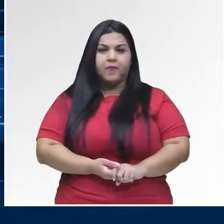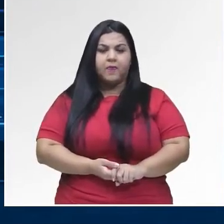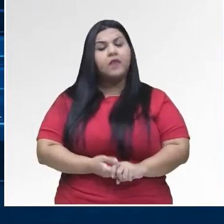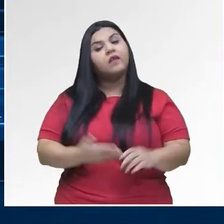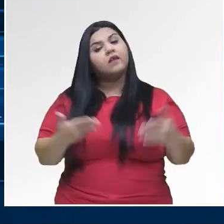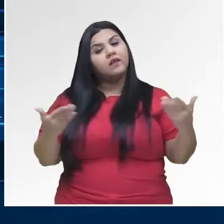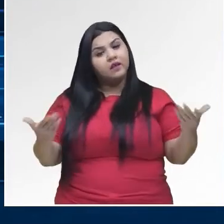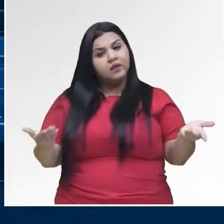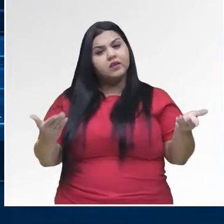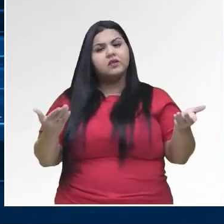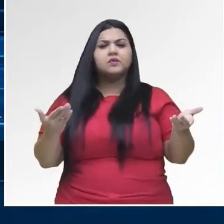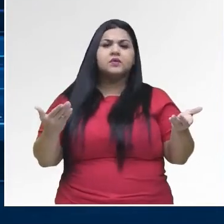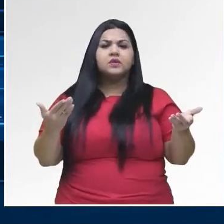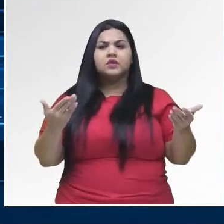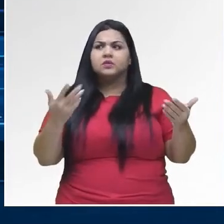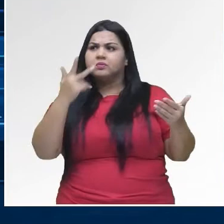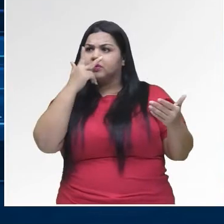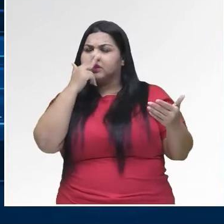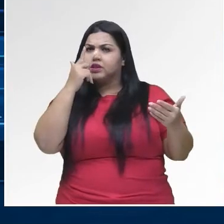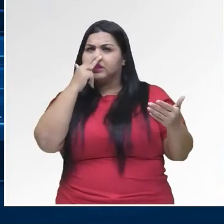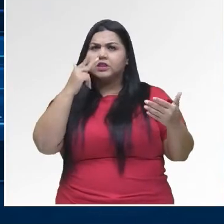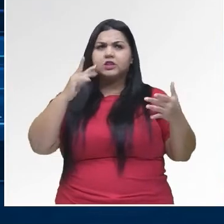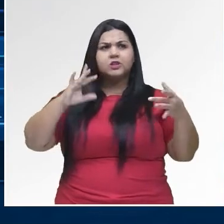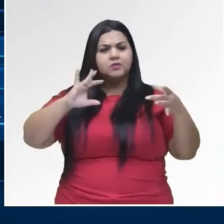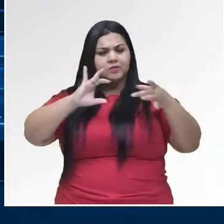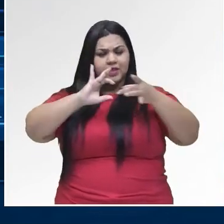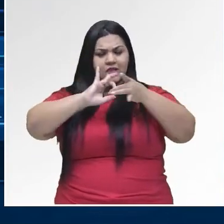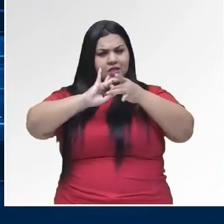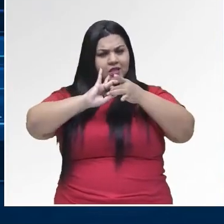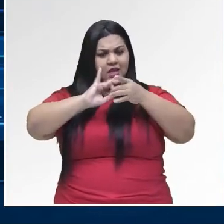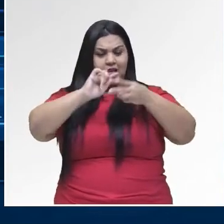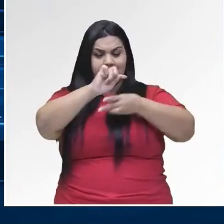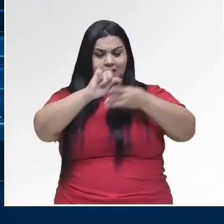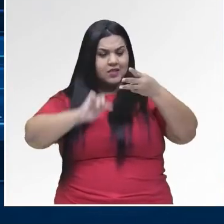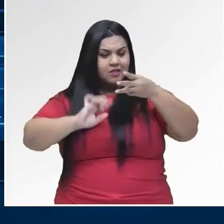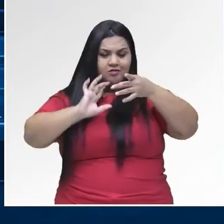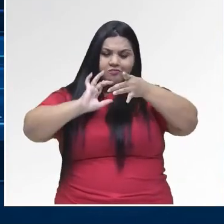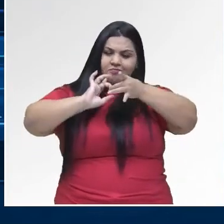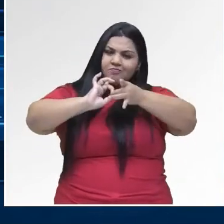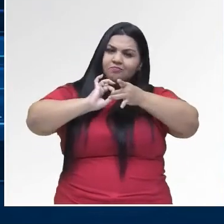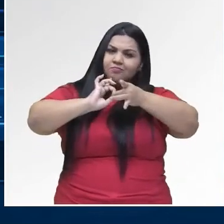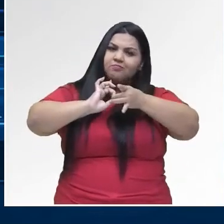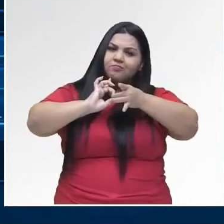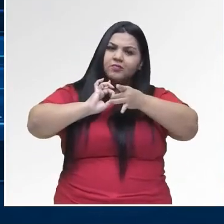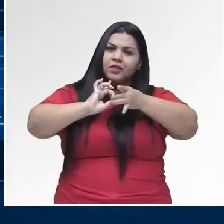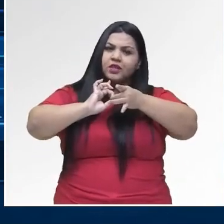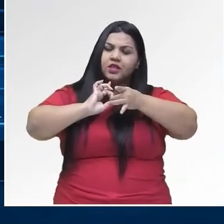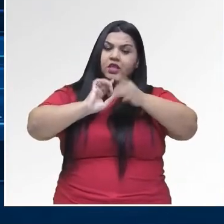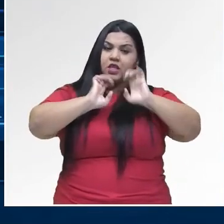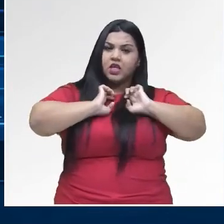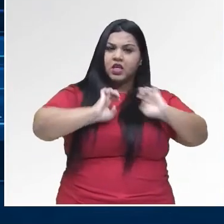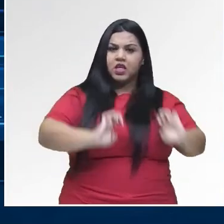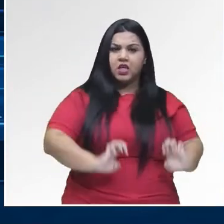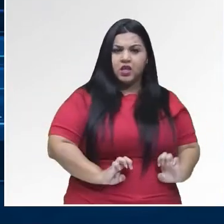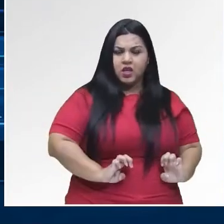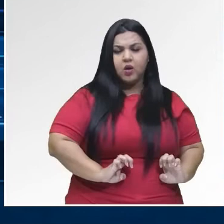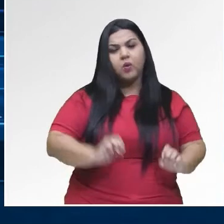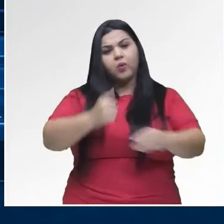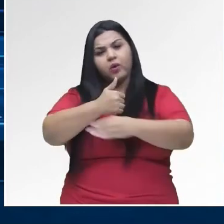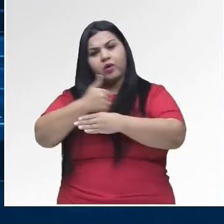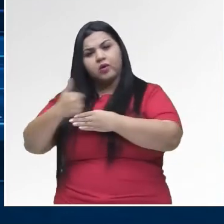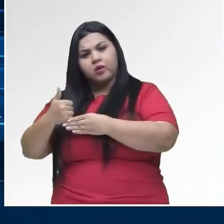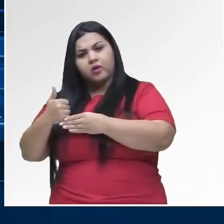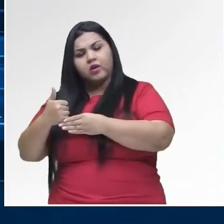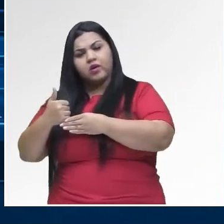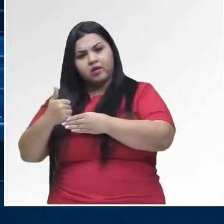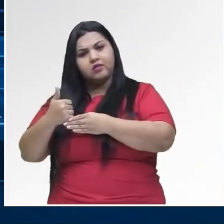Então, elas estão interlaçadas ali, interligadas ali, né? A ética, a moral